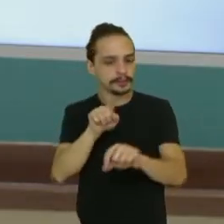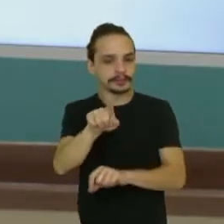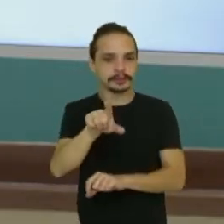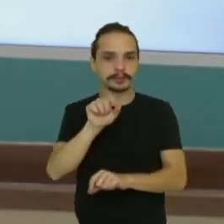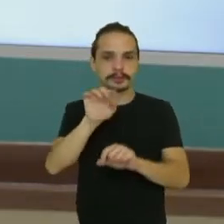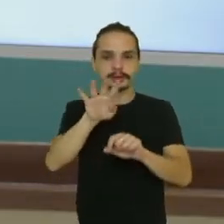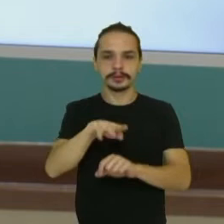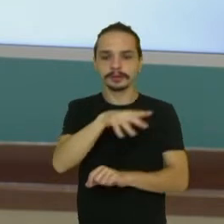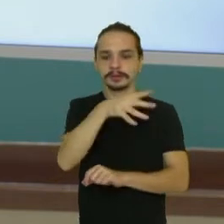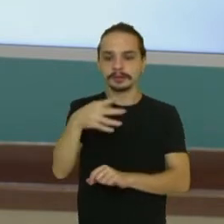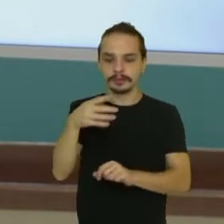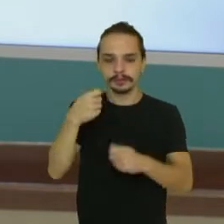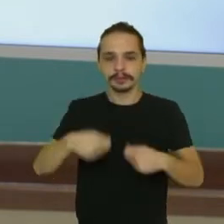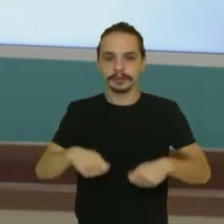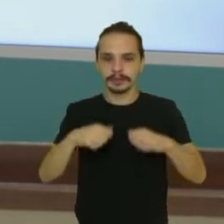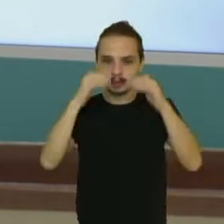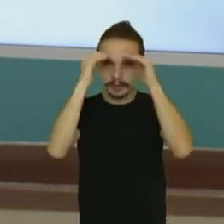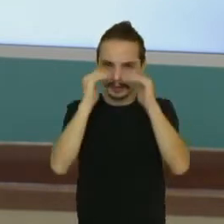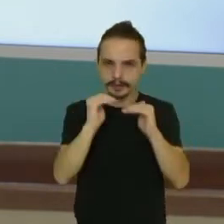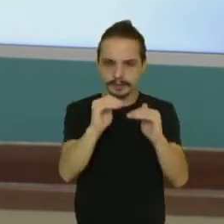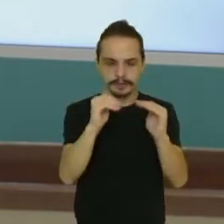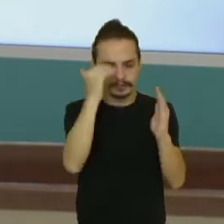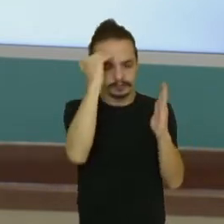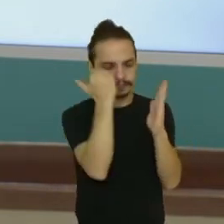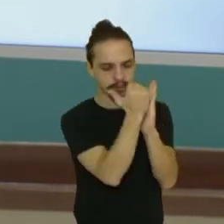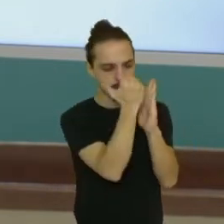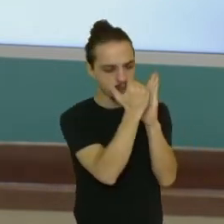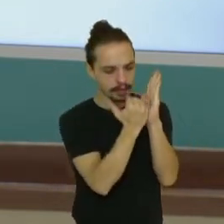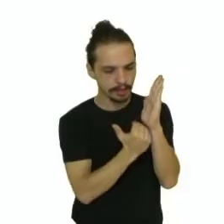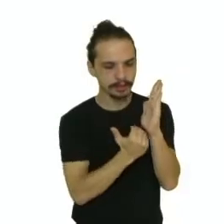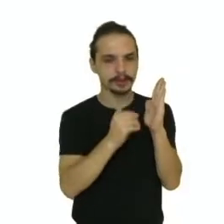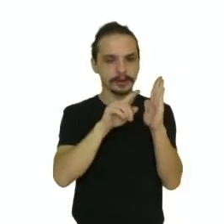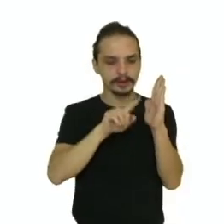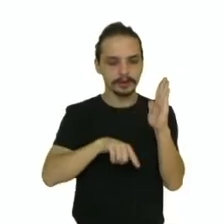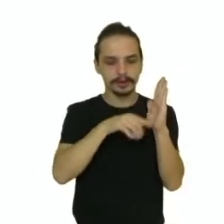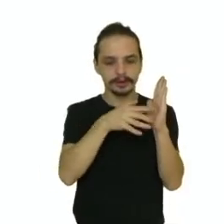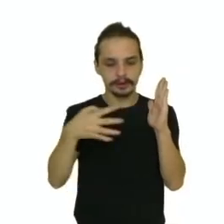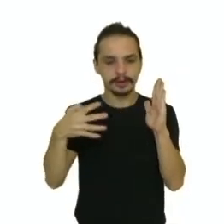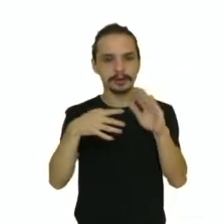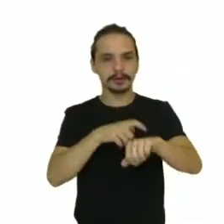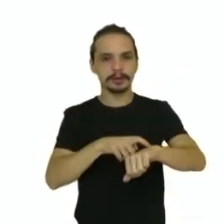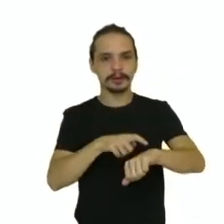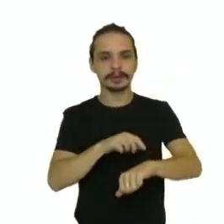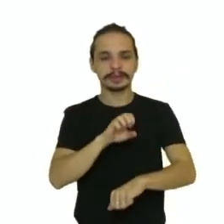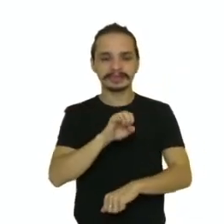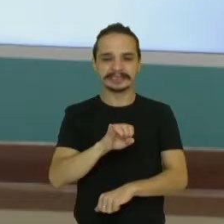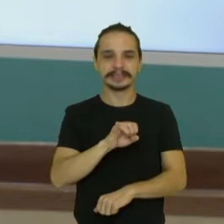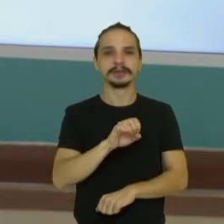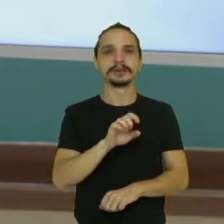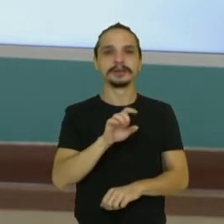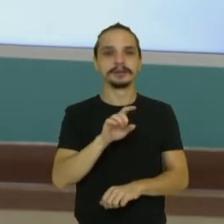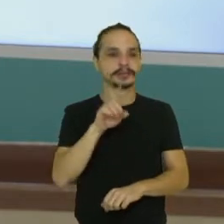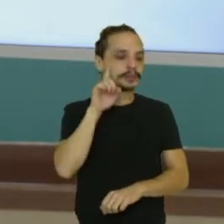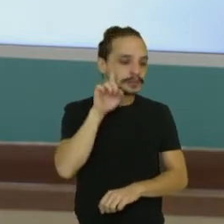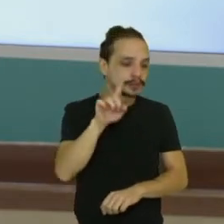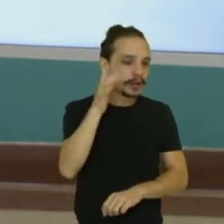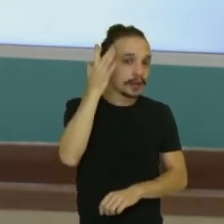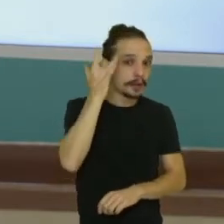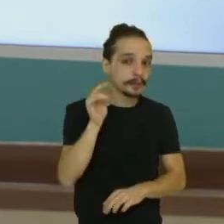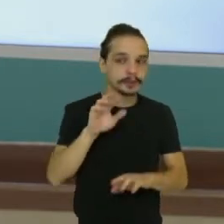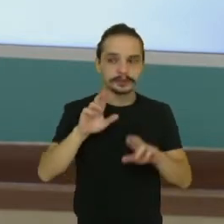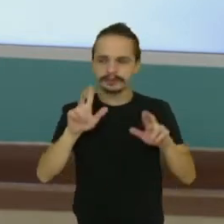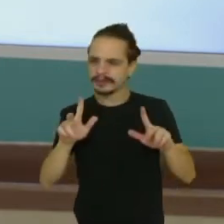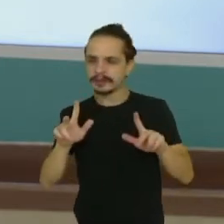seu horário você precisa cumprir o seu horário né Se cada dia tiver um horário diferente a rotina não se